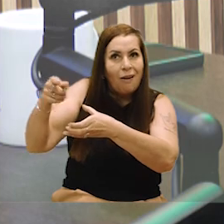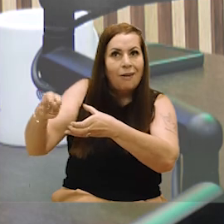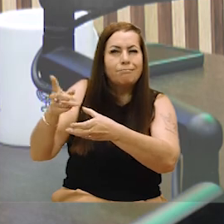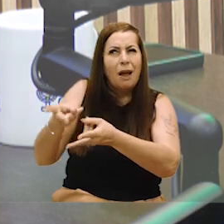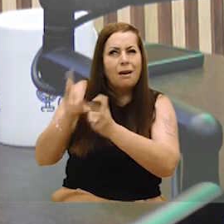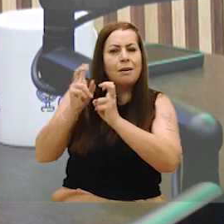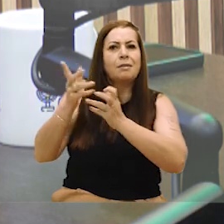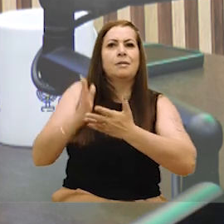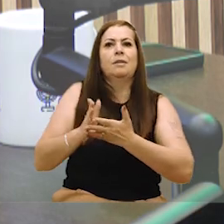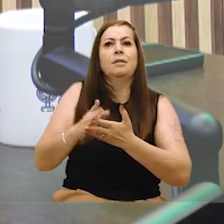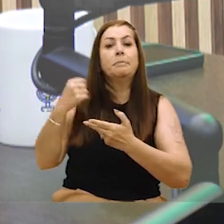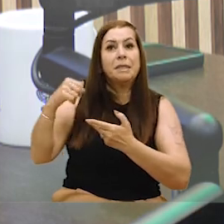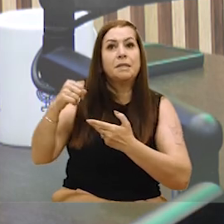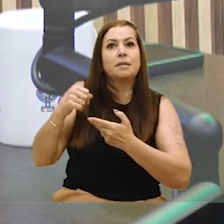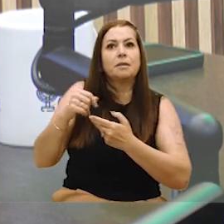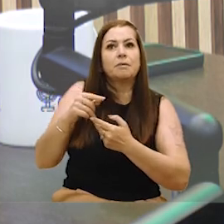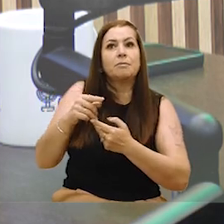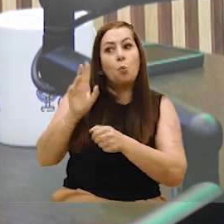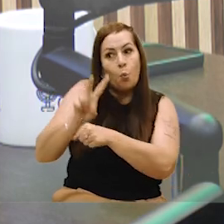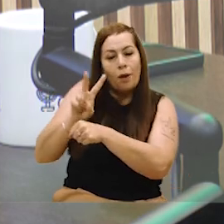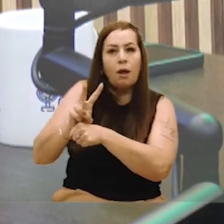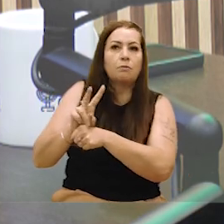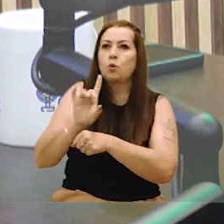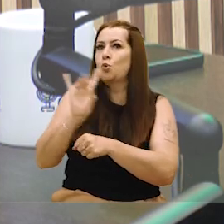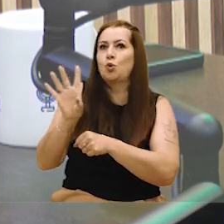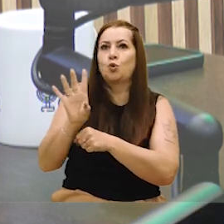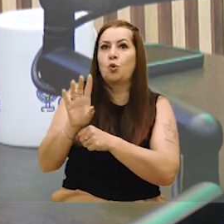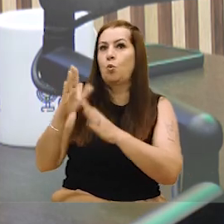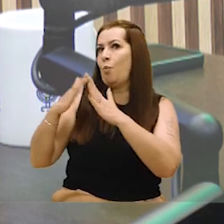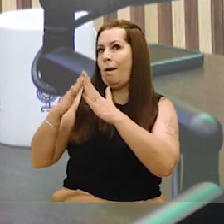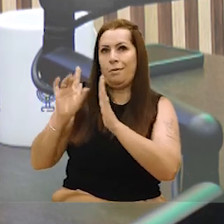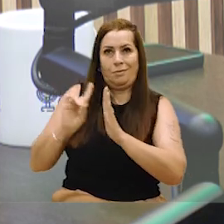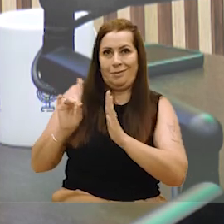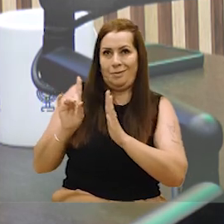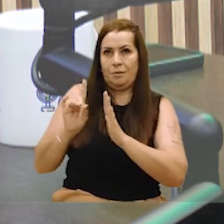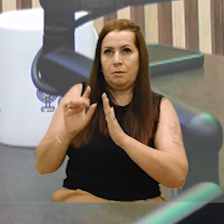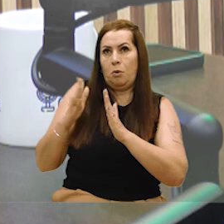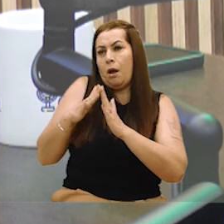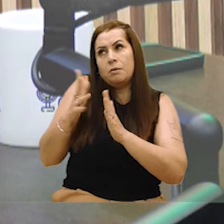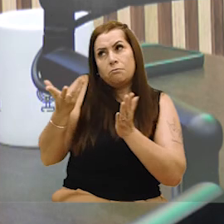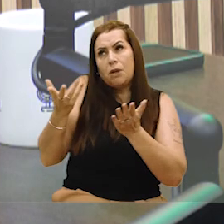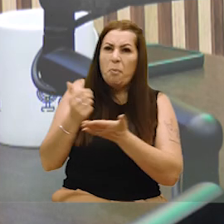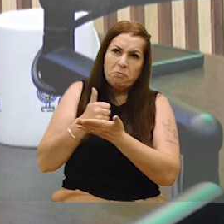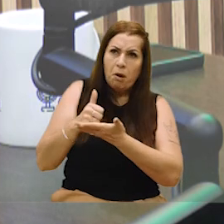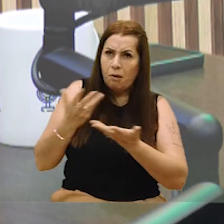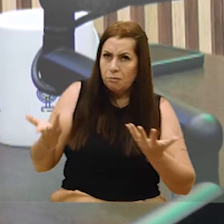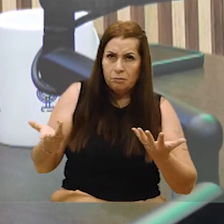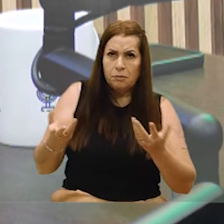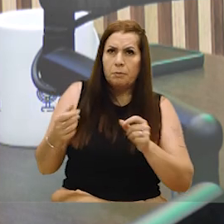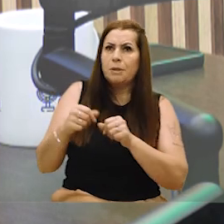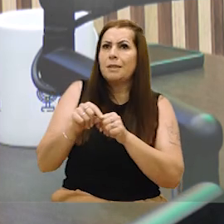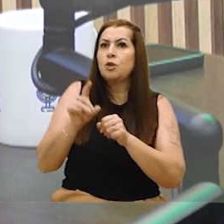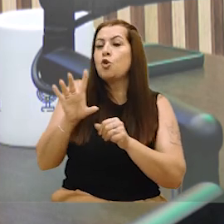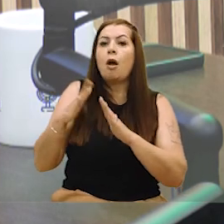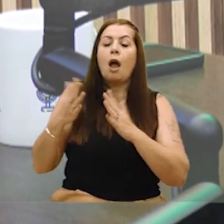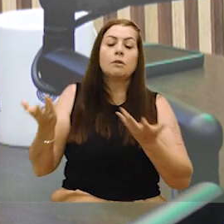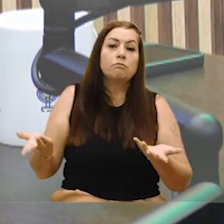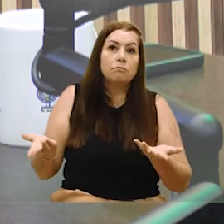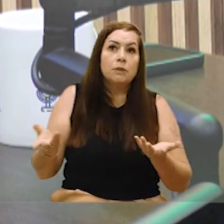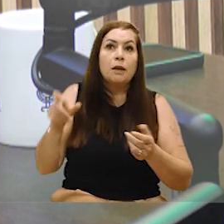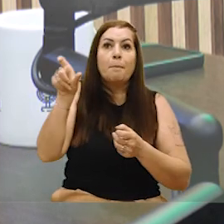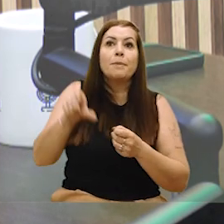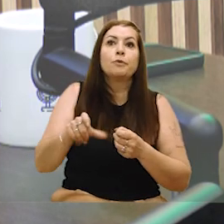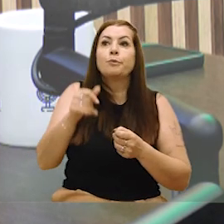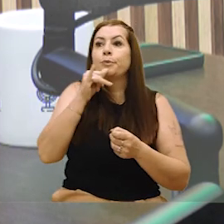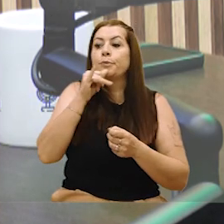gente vê e identifica que precisam ser assistidos. Não somente com moradia. O moradia é o mais básico, né? Mas se só tiver moradia